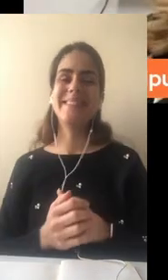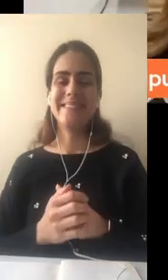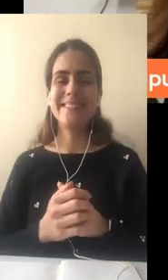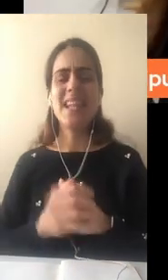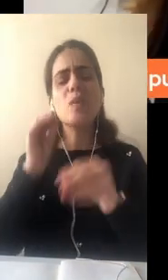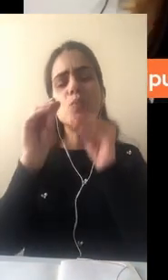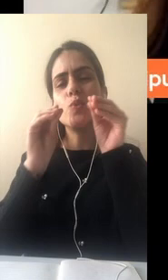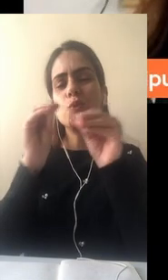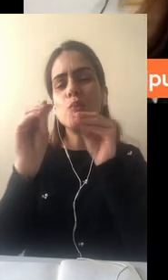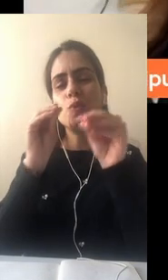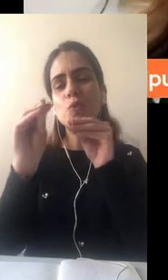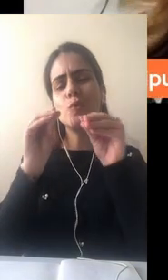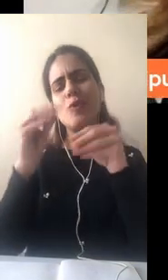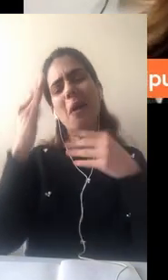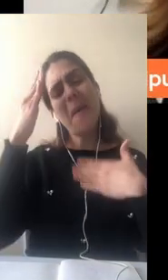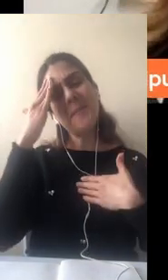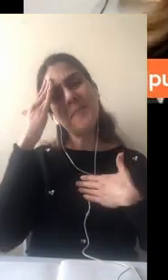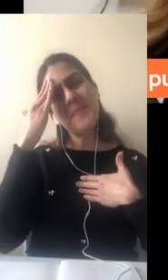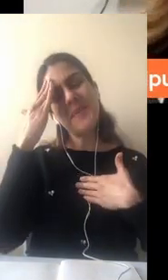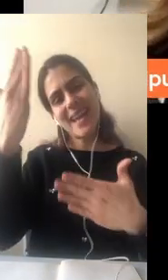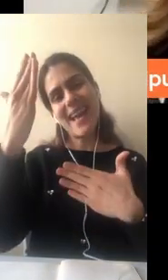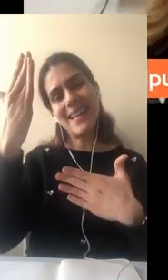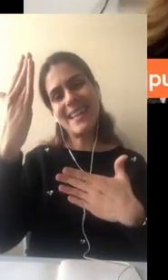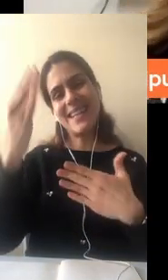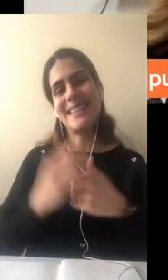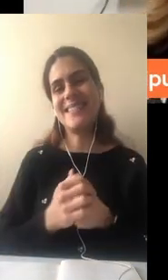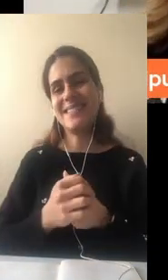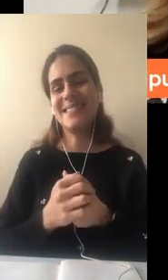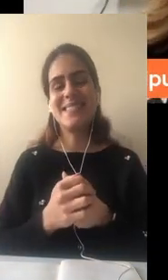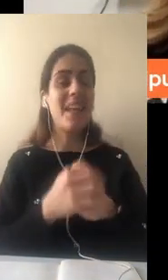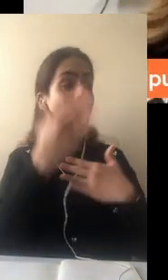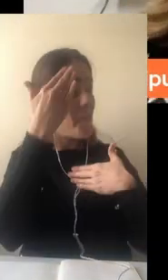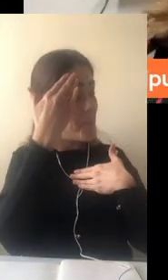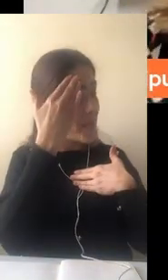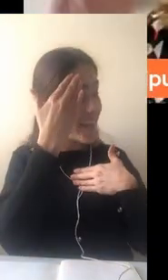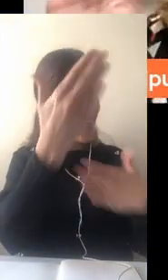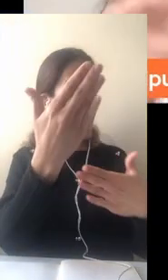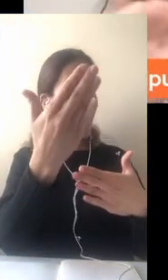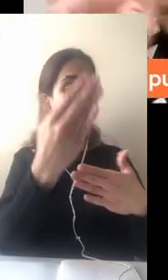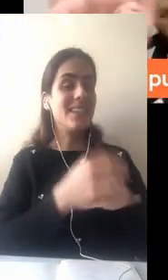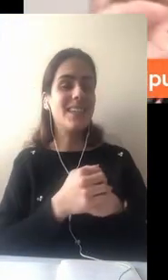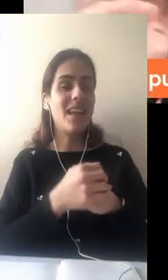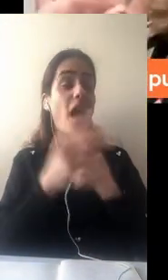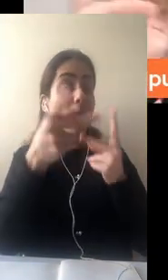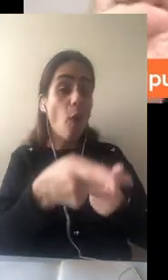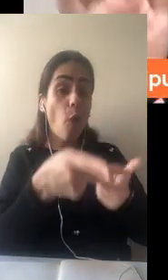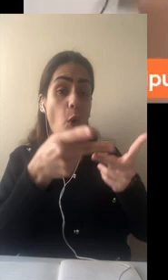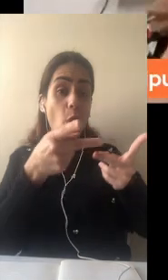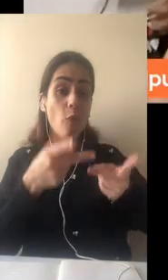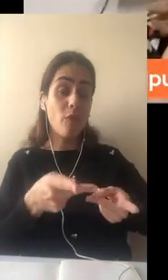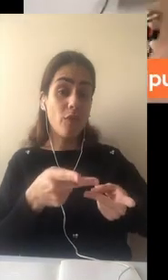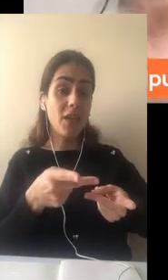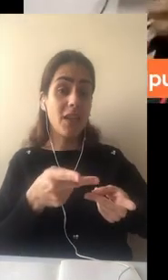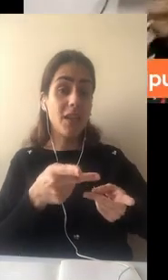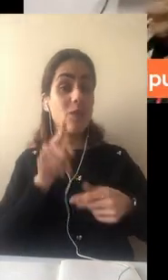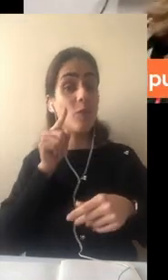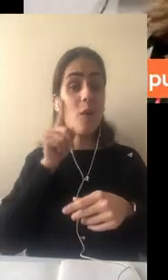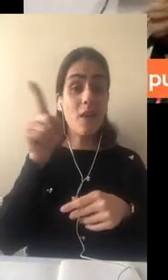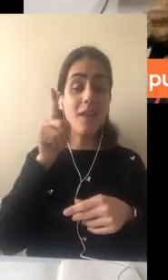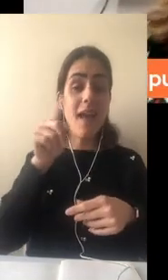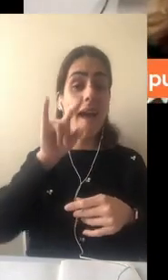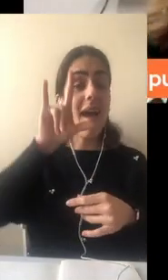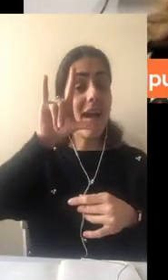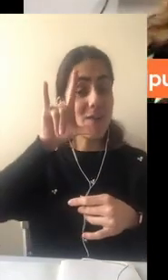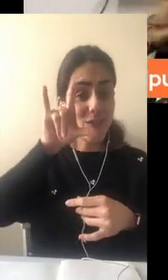Tchau. Então, um beijo em todos. Muito obrigada. Obrigada a você. Convido todo mundo, então,